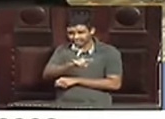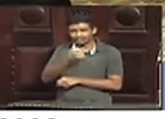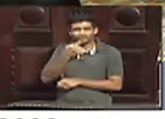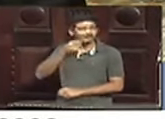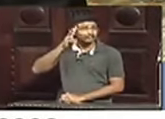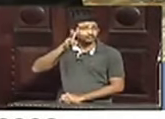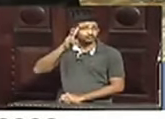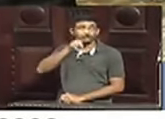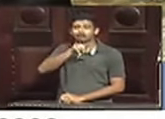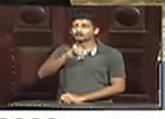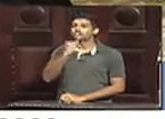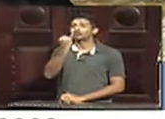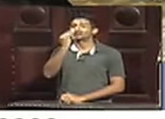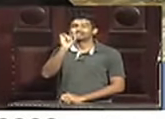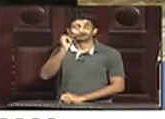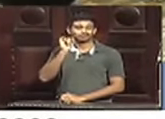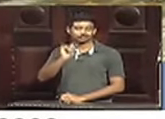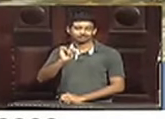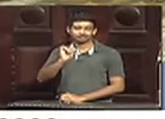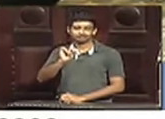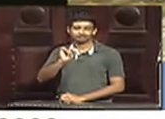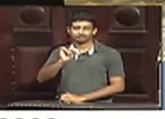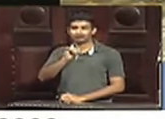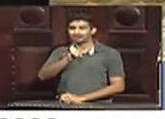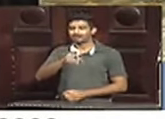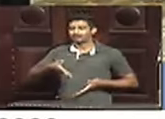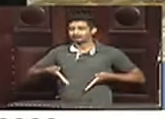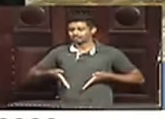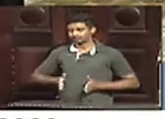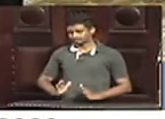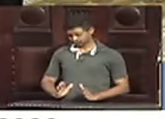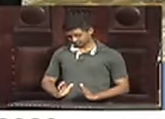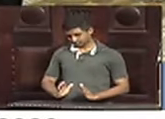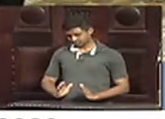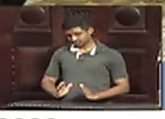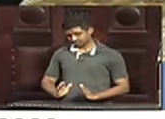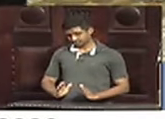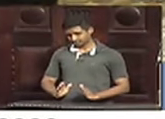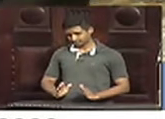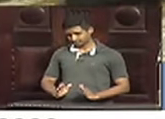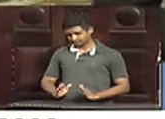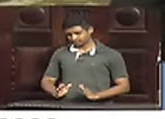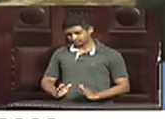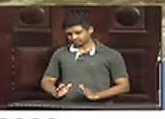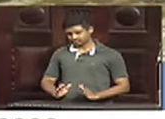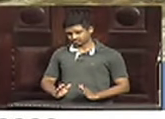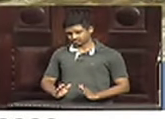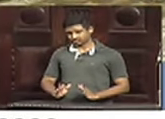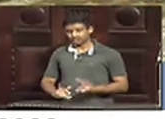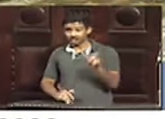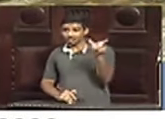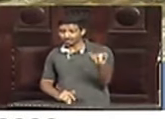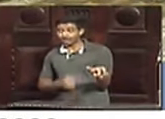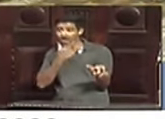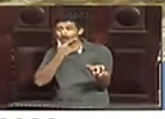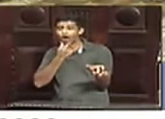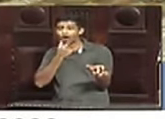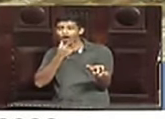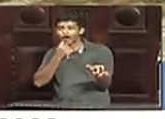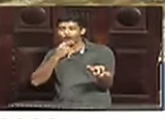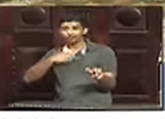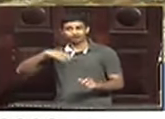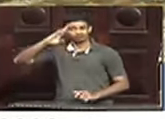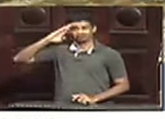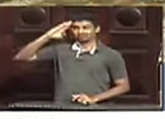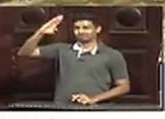desse distrito, distrito onde nasceu o patrono do Exército Brasileiro,